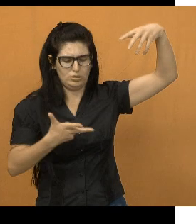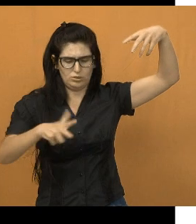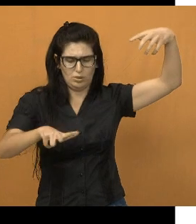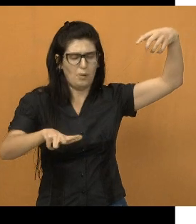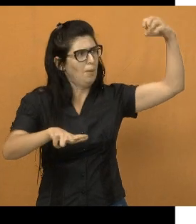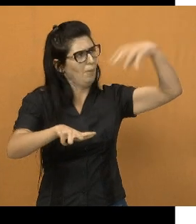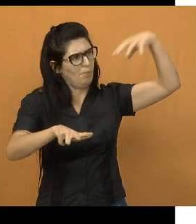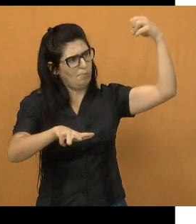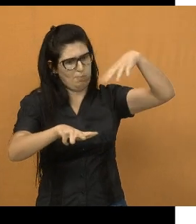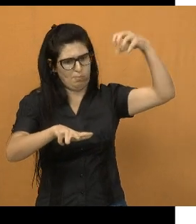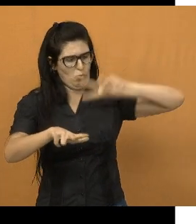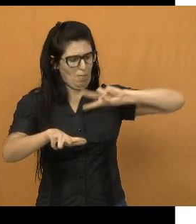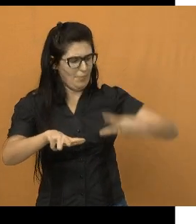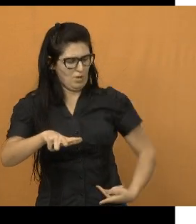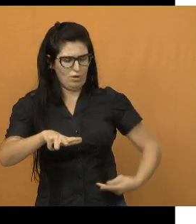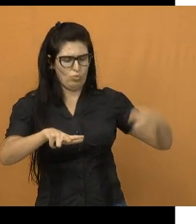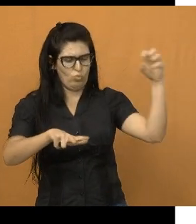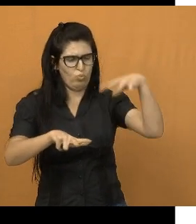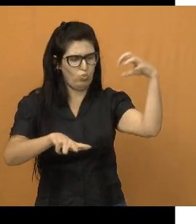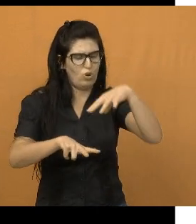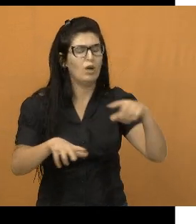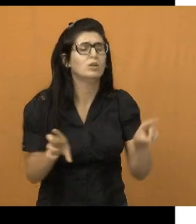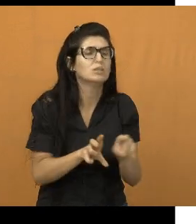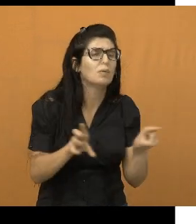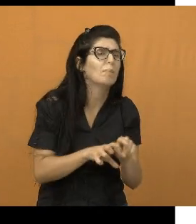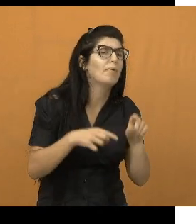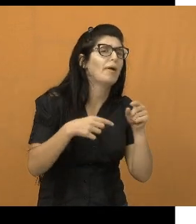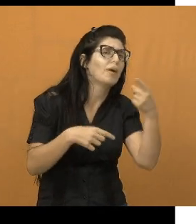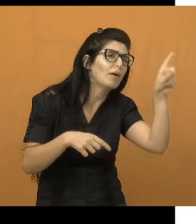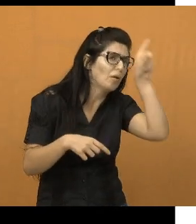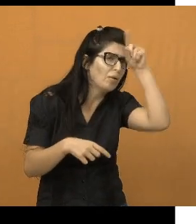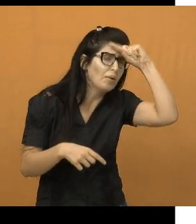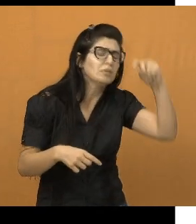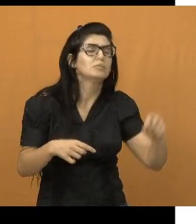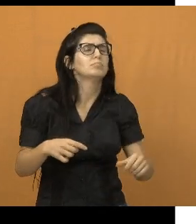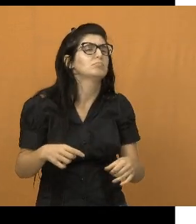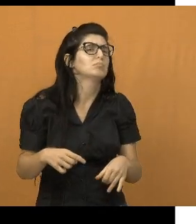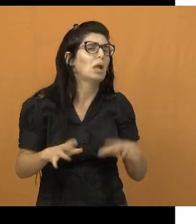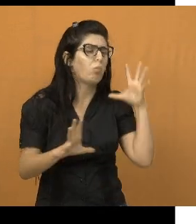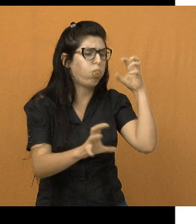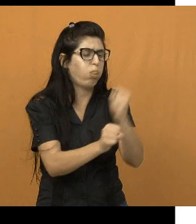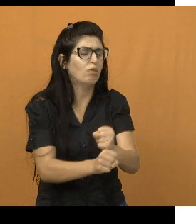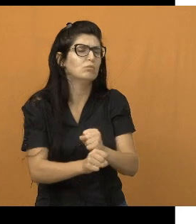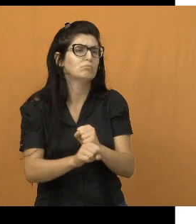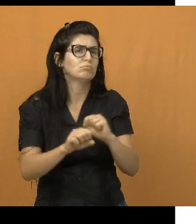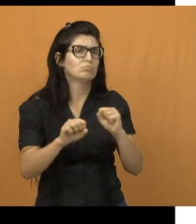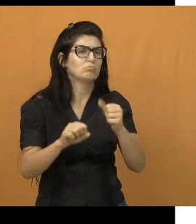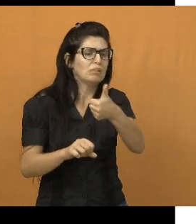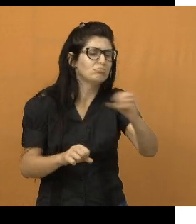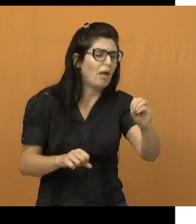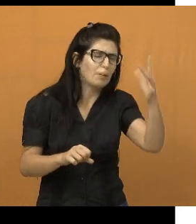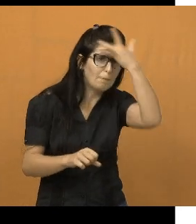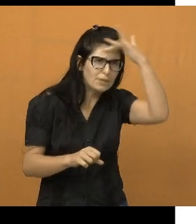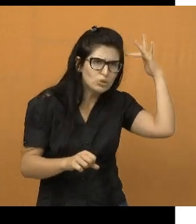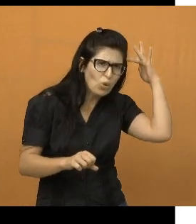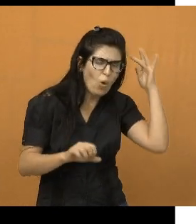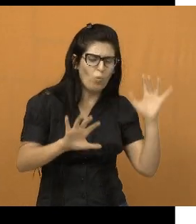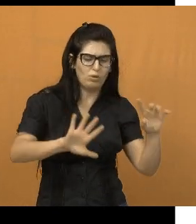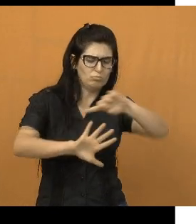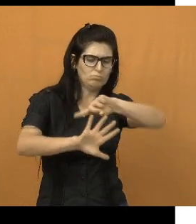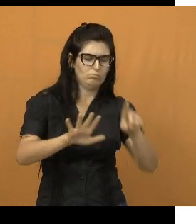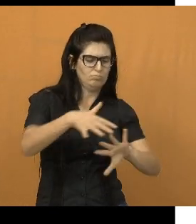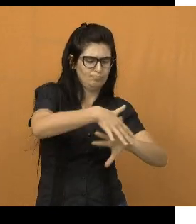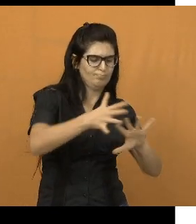o atendimento em ambiente hospitalar de 10 pacientes que necessitavam de